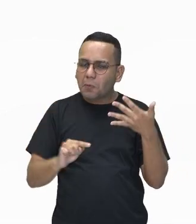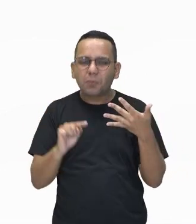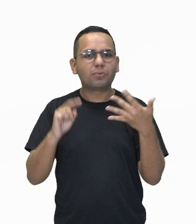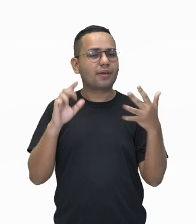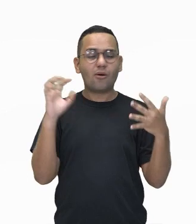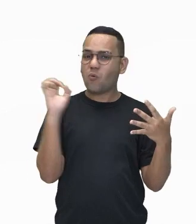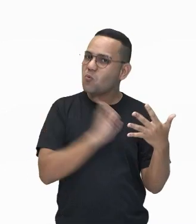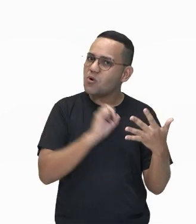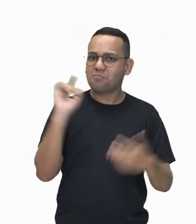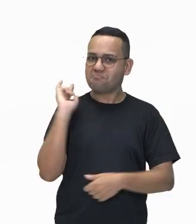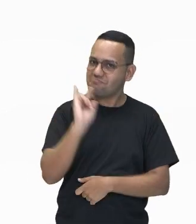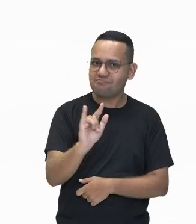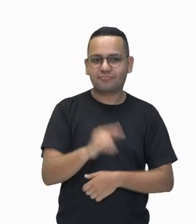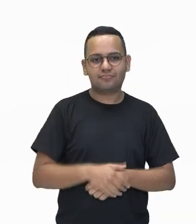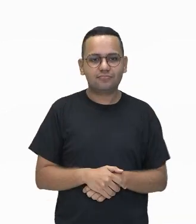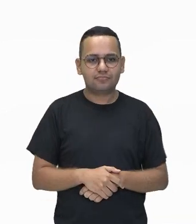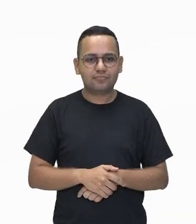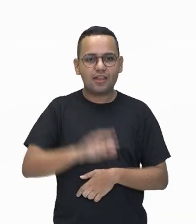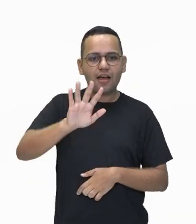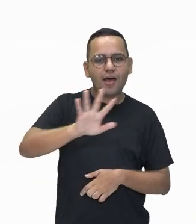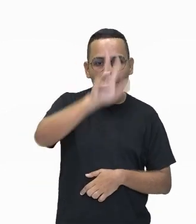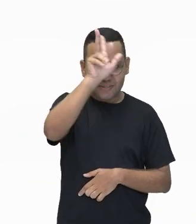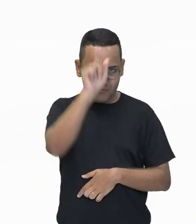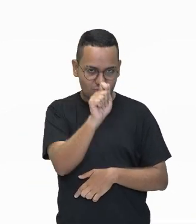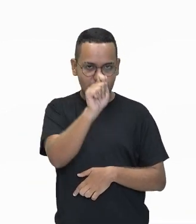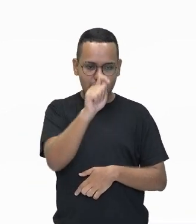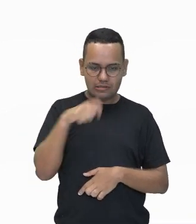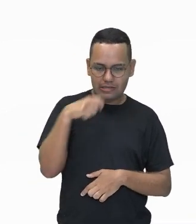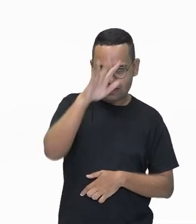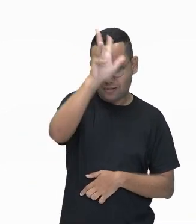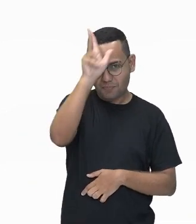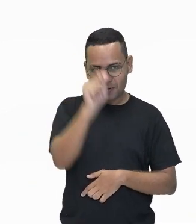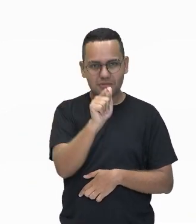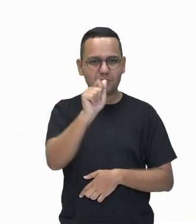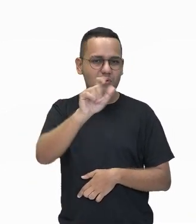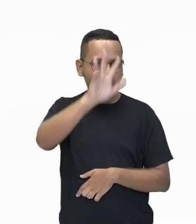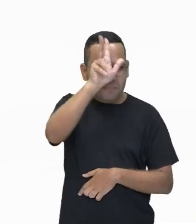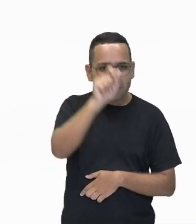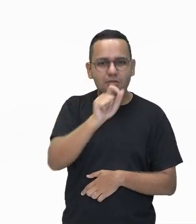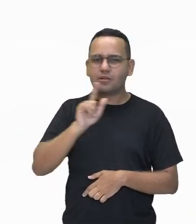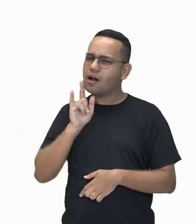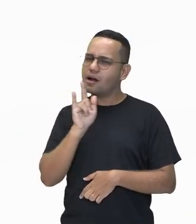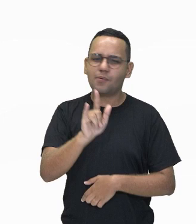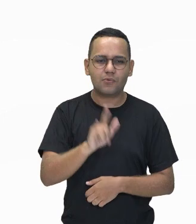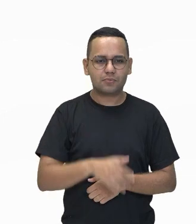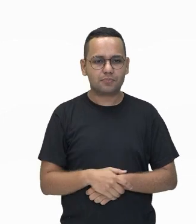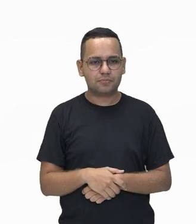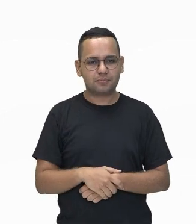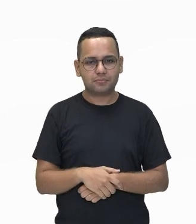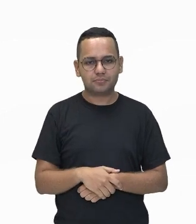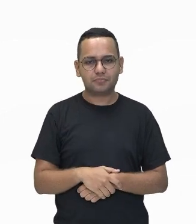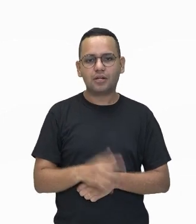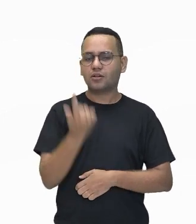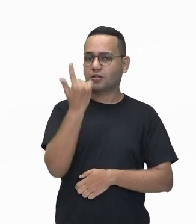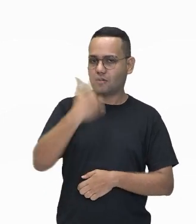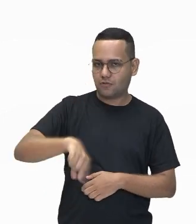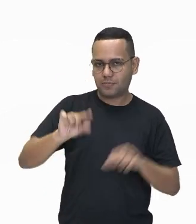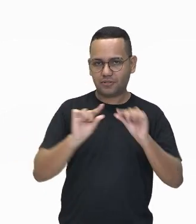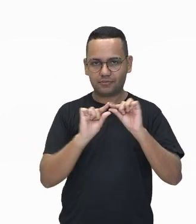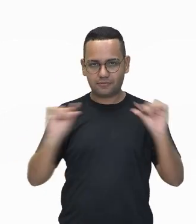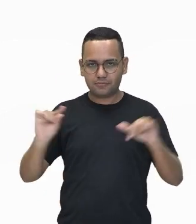deixe. Amazonas, Amazonas, Amazonas, meu amor. Amazonas,